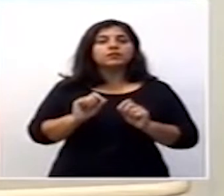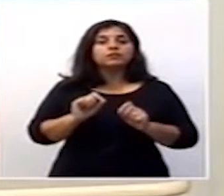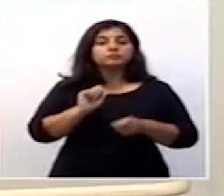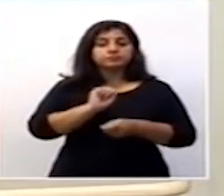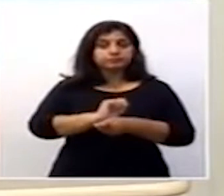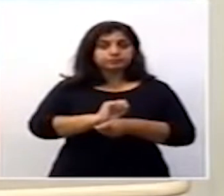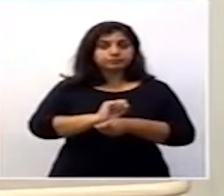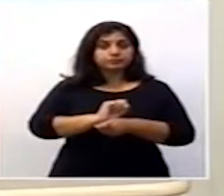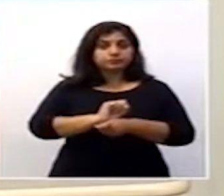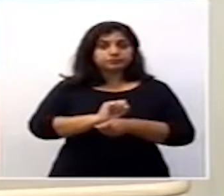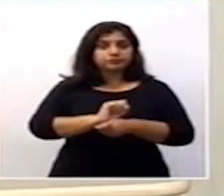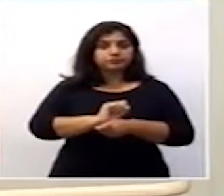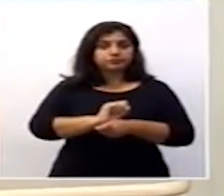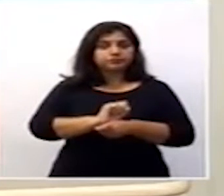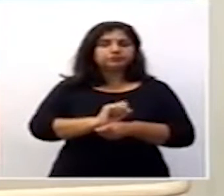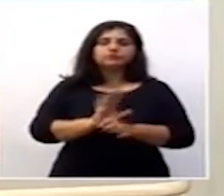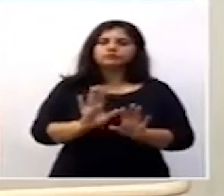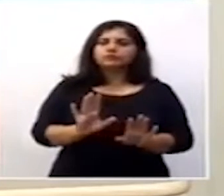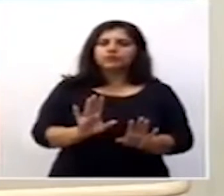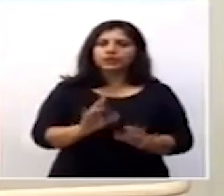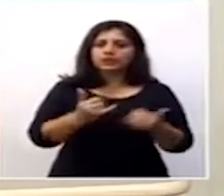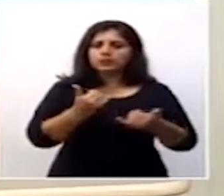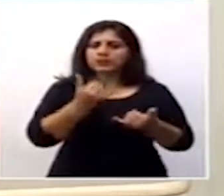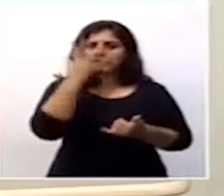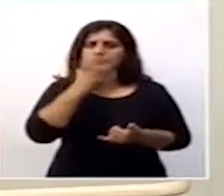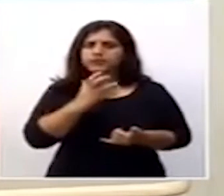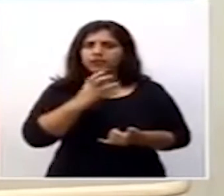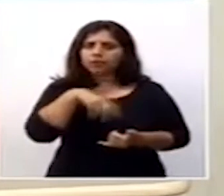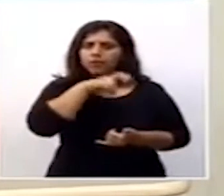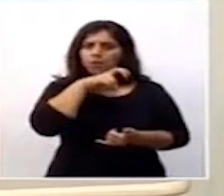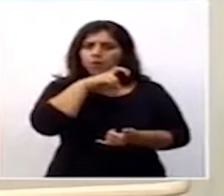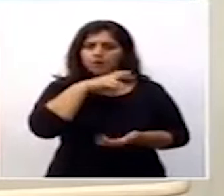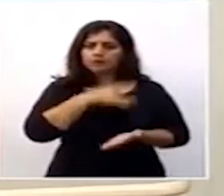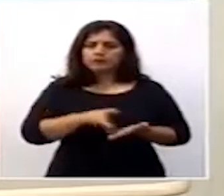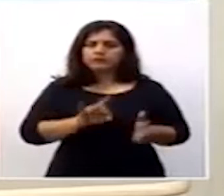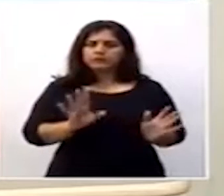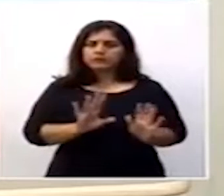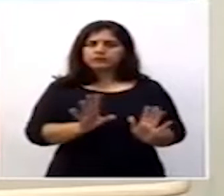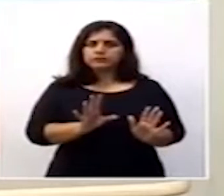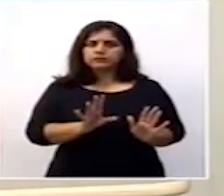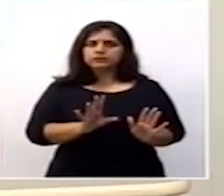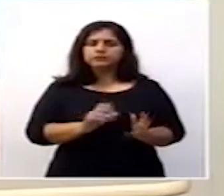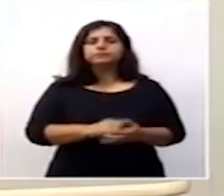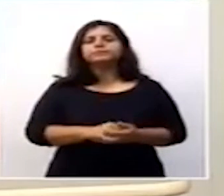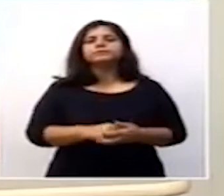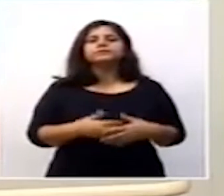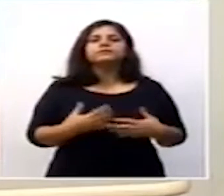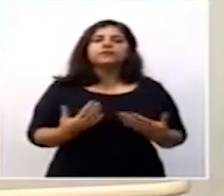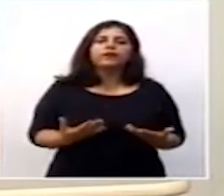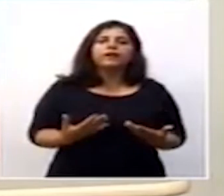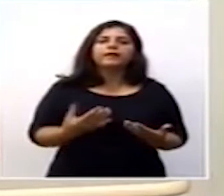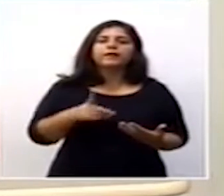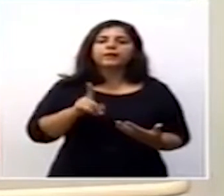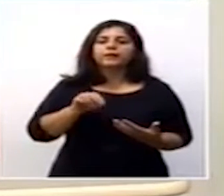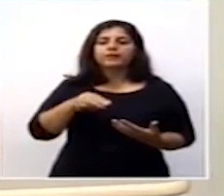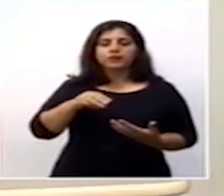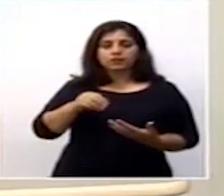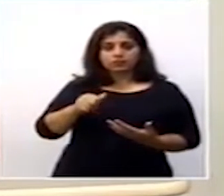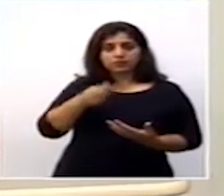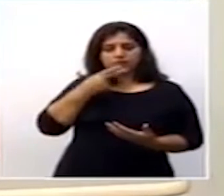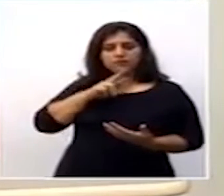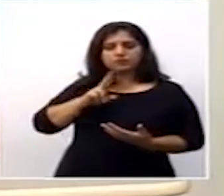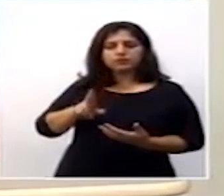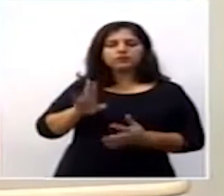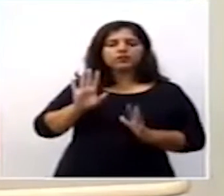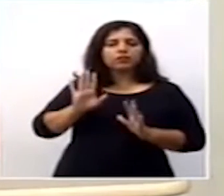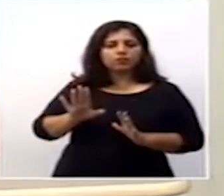parou, ele, né, falou assim: não brinca com coisa séria, como assim cobra? Aí o Dalma virou para ele e falou